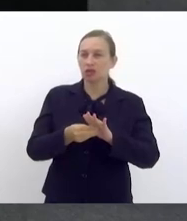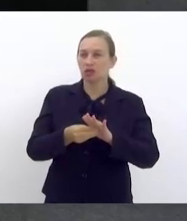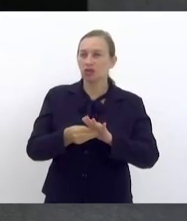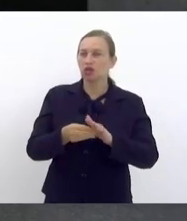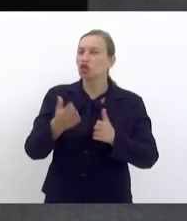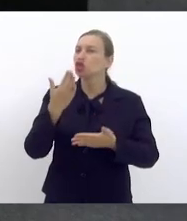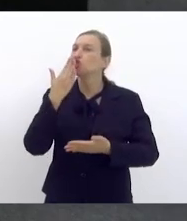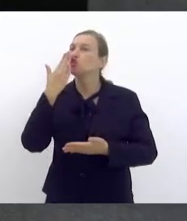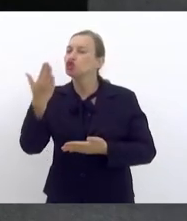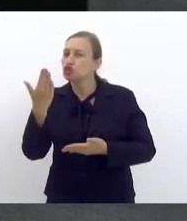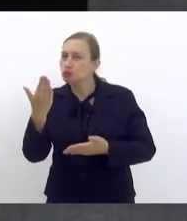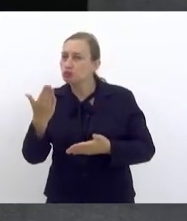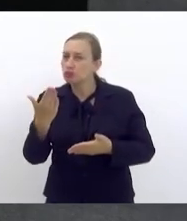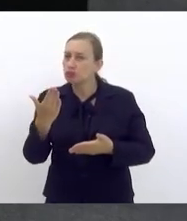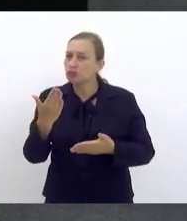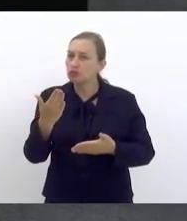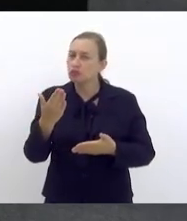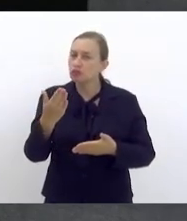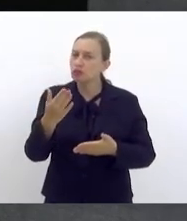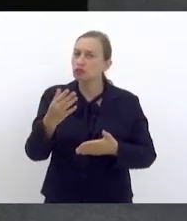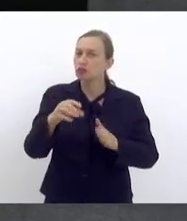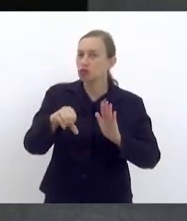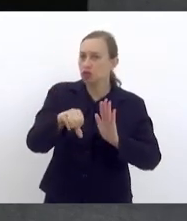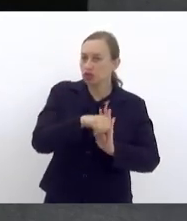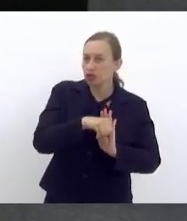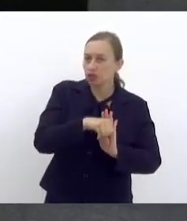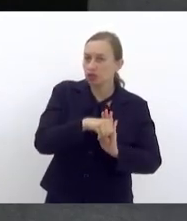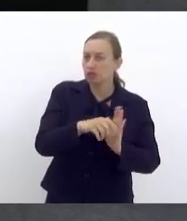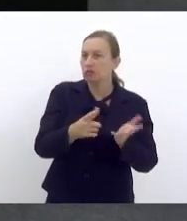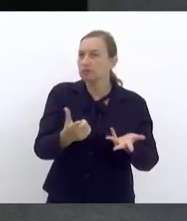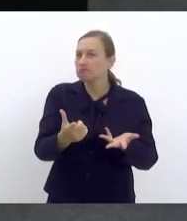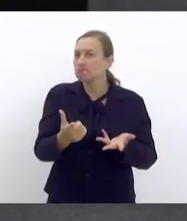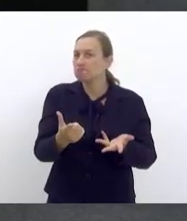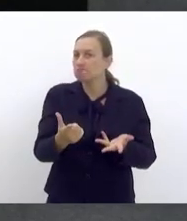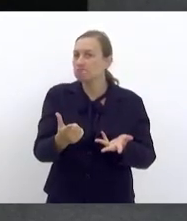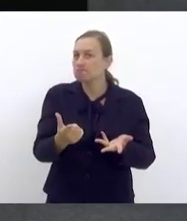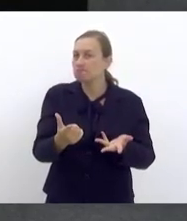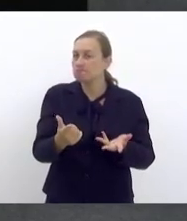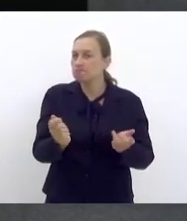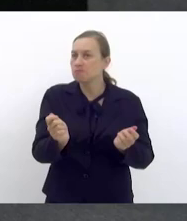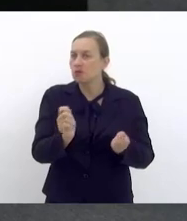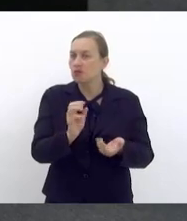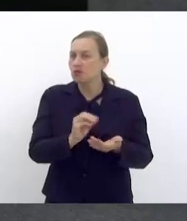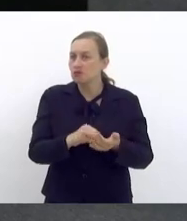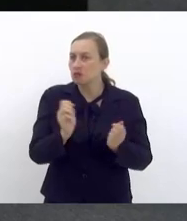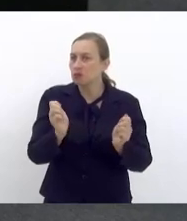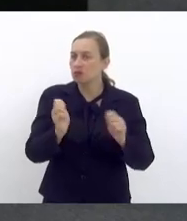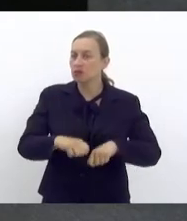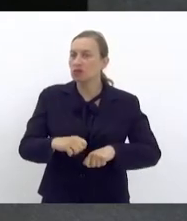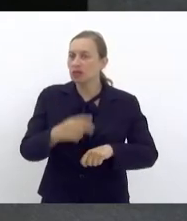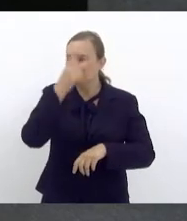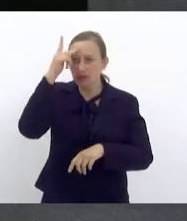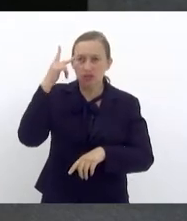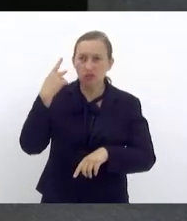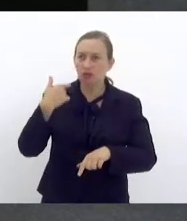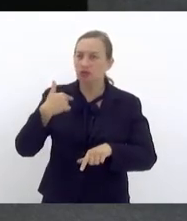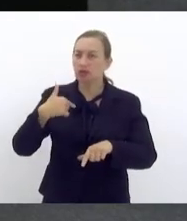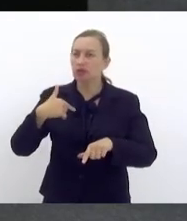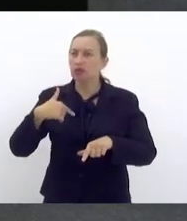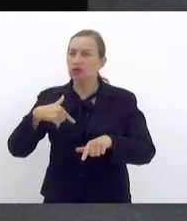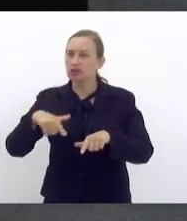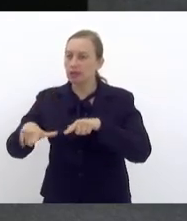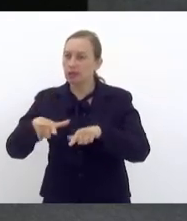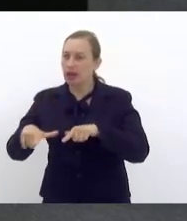tipos penais levariam a uma impossibilidade da pessoa exercer o cargo com